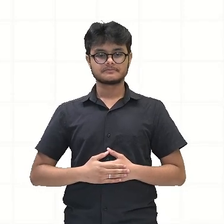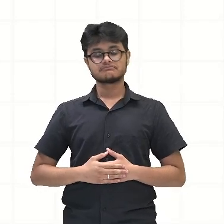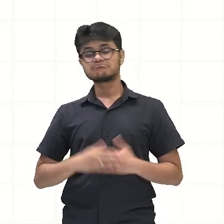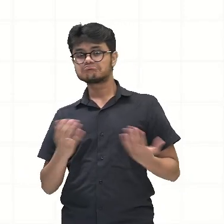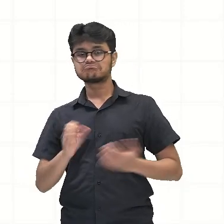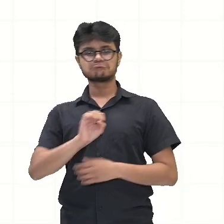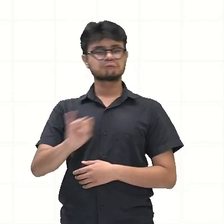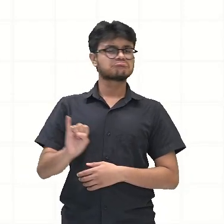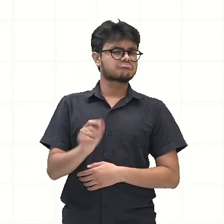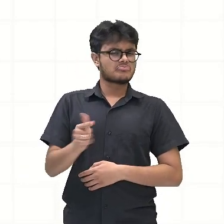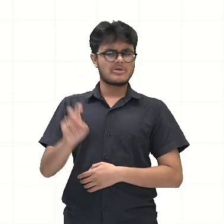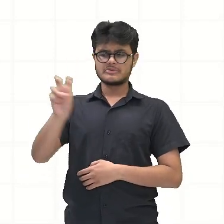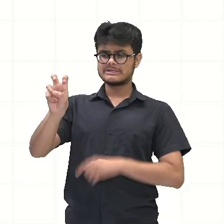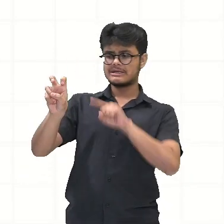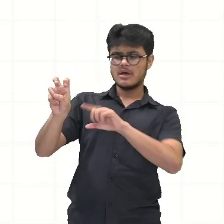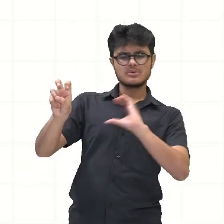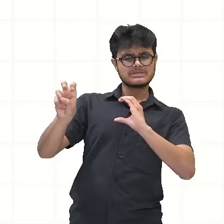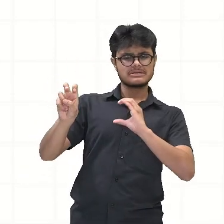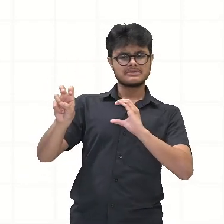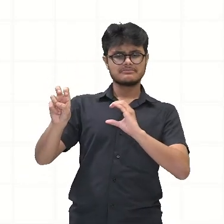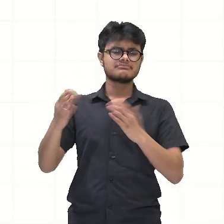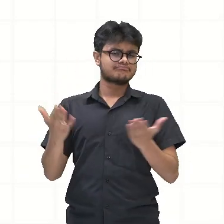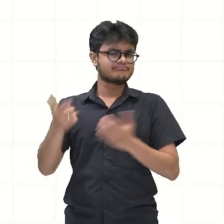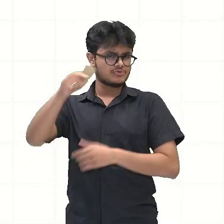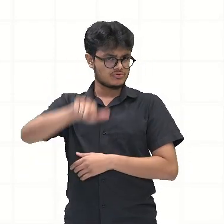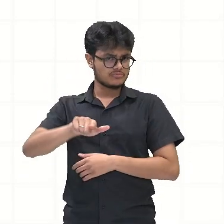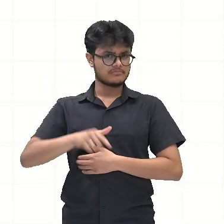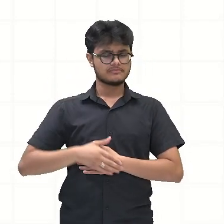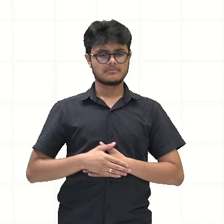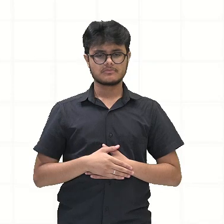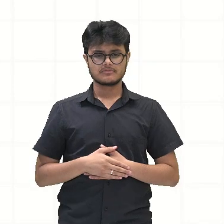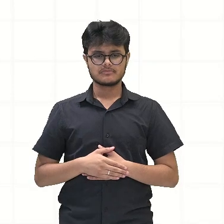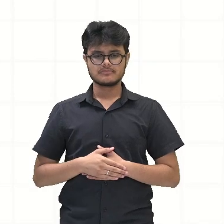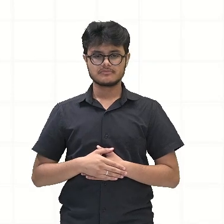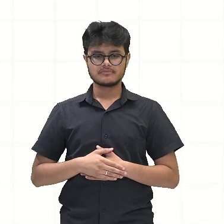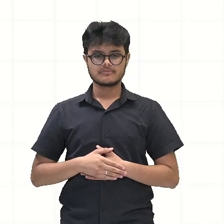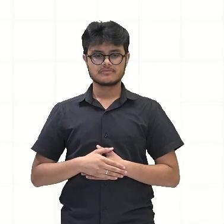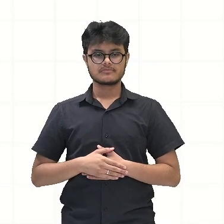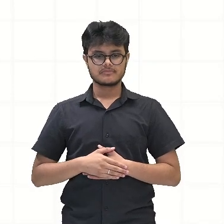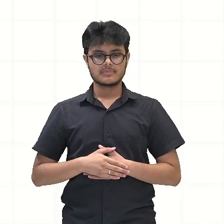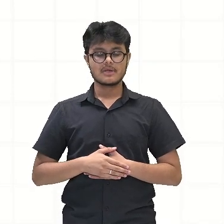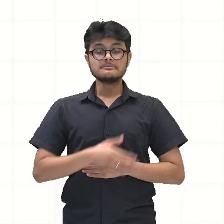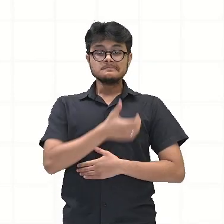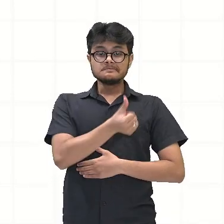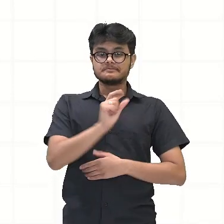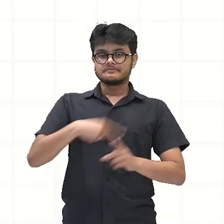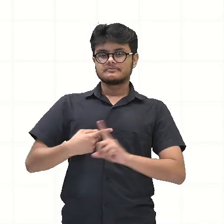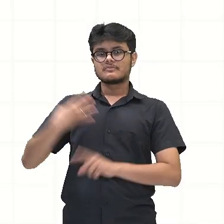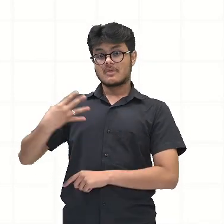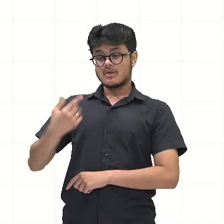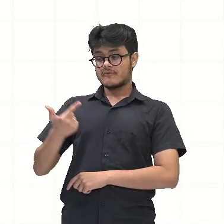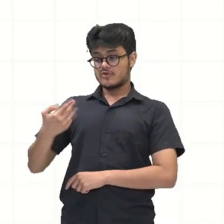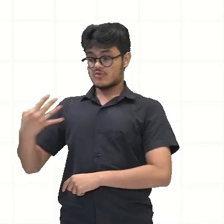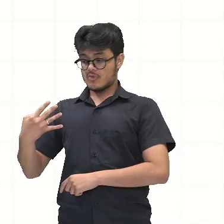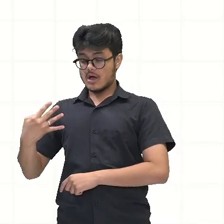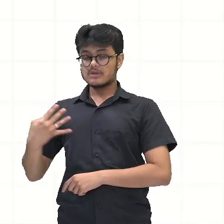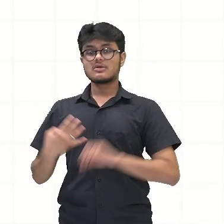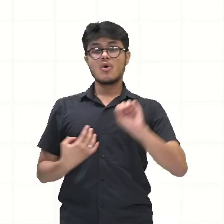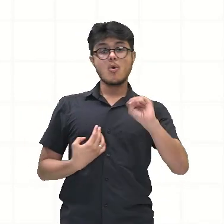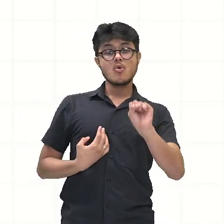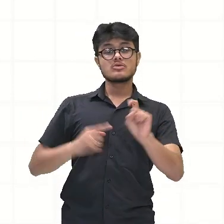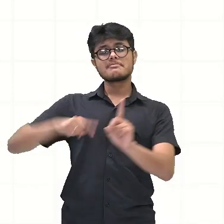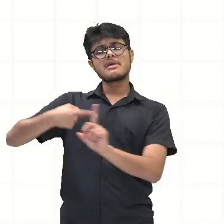nenhuma operação ainda com ele, ele só repete. 6 vezes 4 é 24, 8 mais